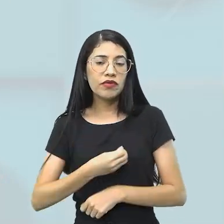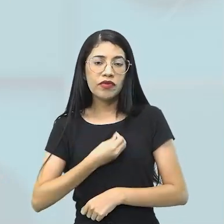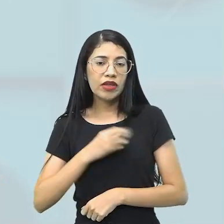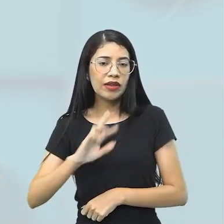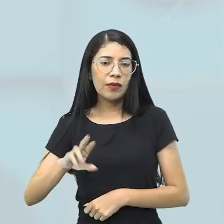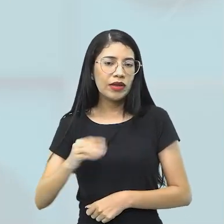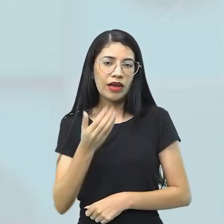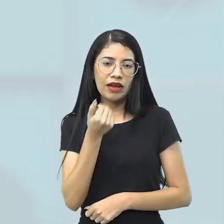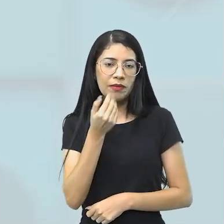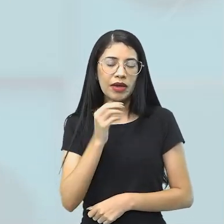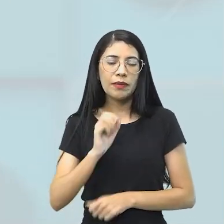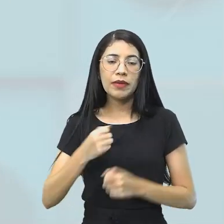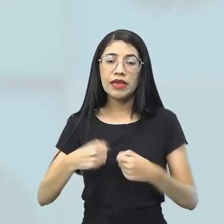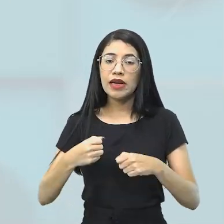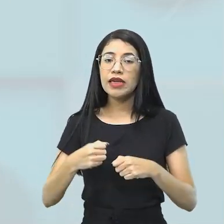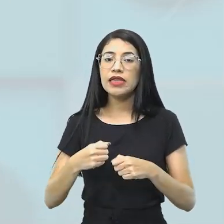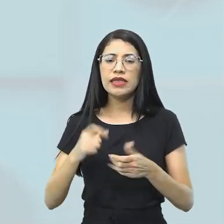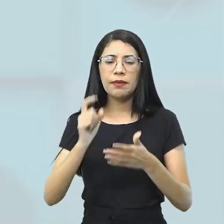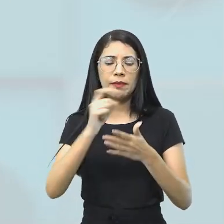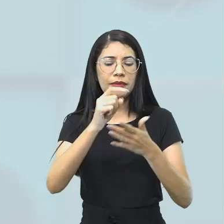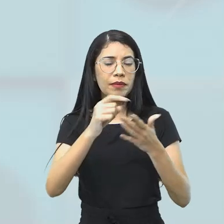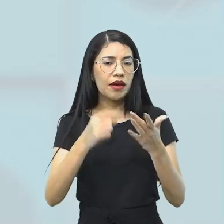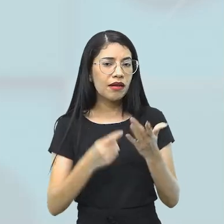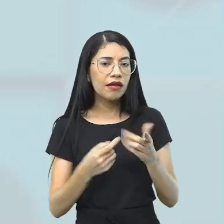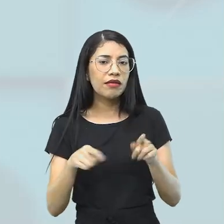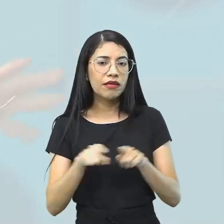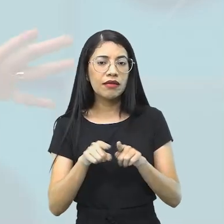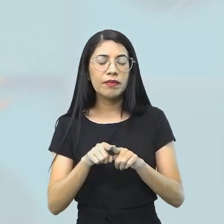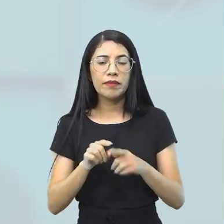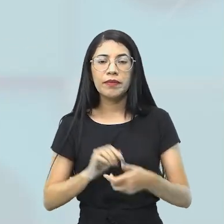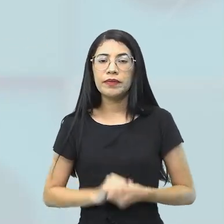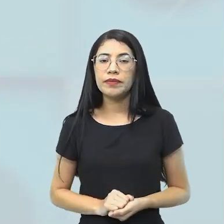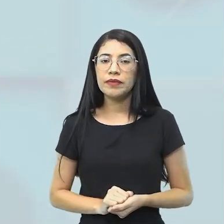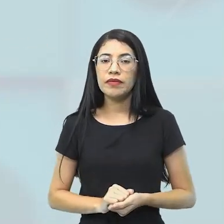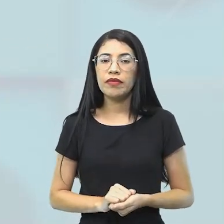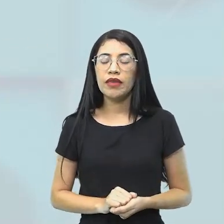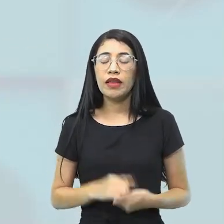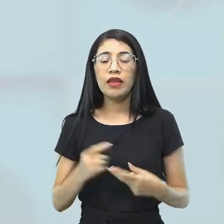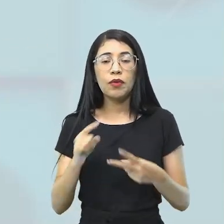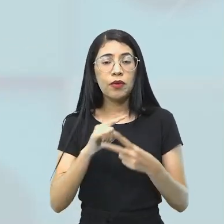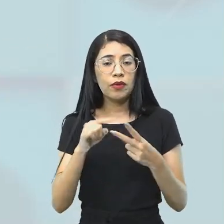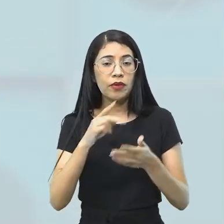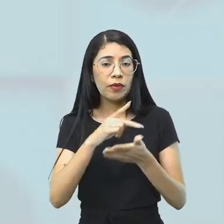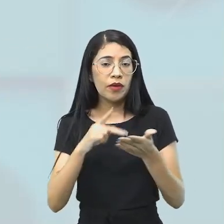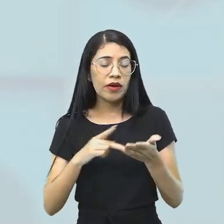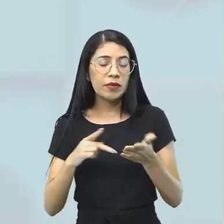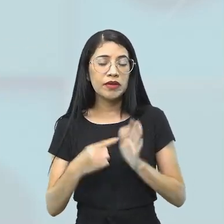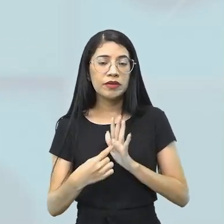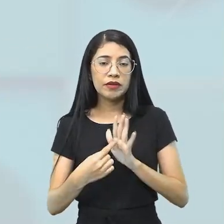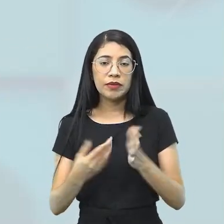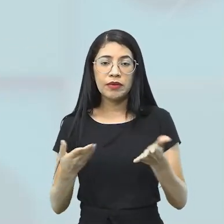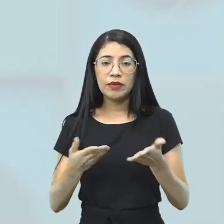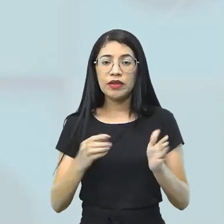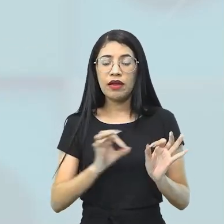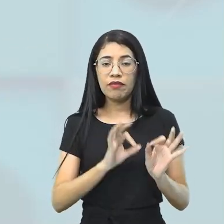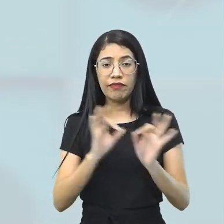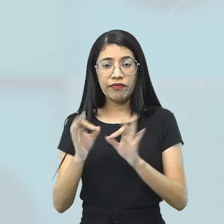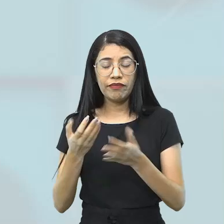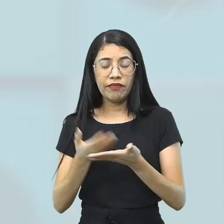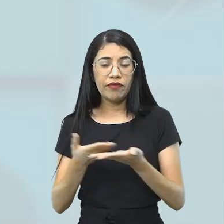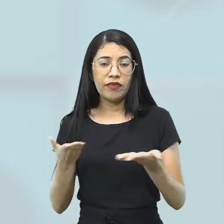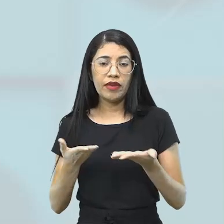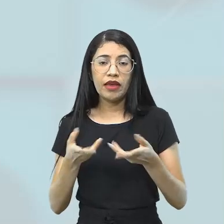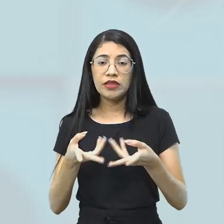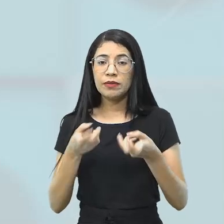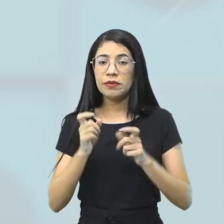é só de alimentação, a gente precisa de mais, certo? Então esses nossos 2 poemas ali que a gente está vendo durante a nossa aula, a gente